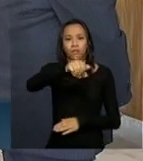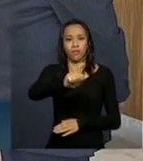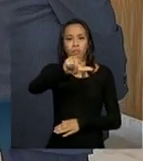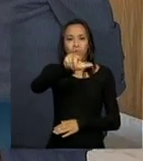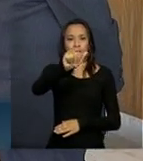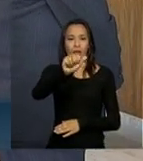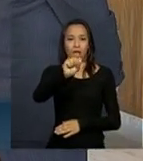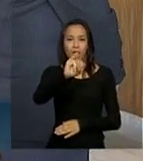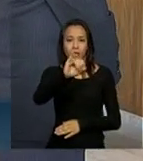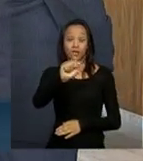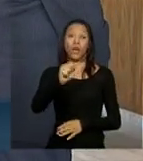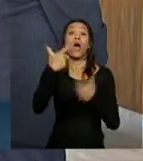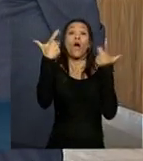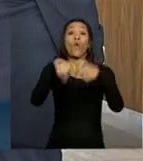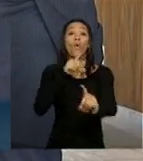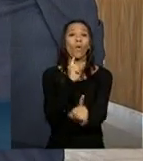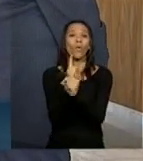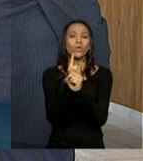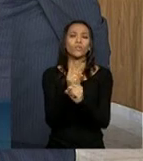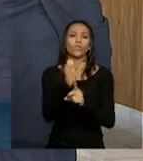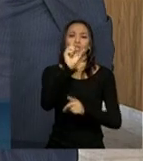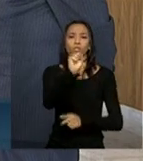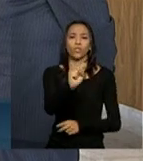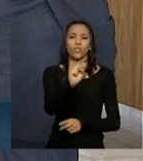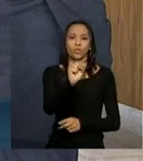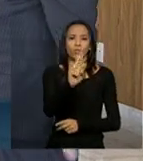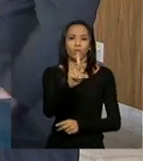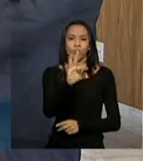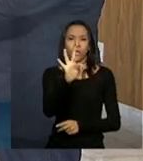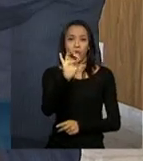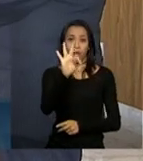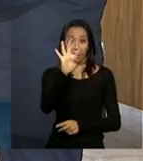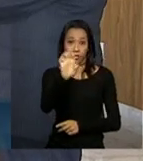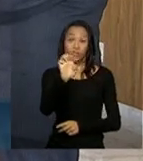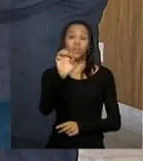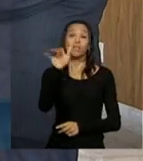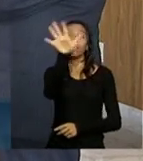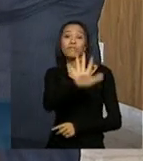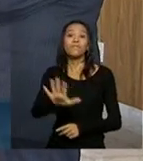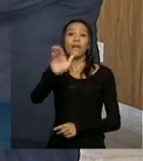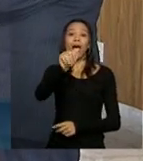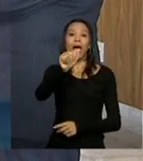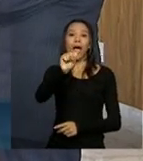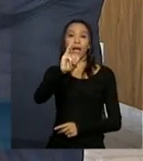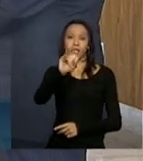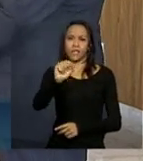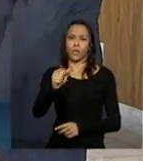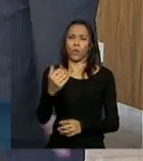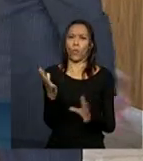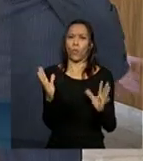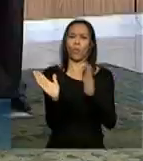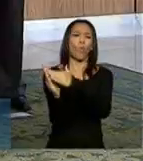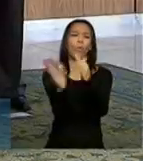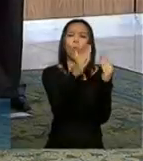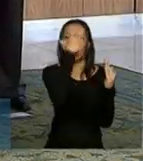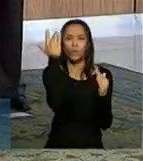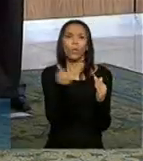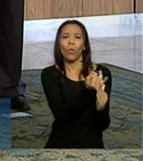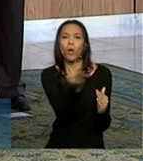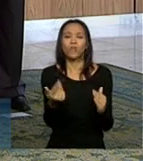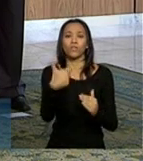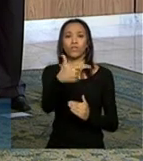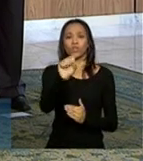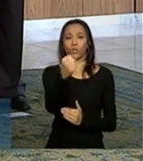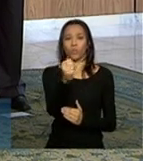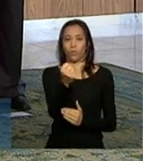no sudeste da Ásia, um país tropical com uma população de aproximadamente 28 milhões de habitantes. A Malásia